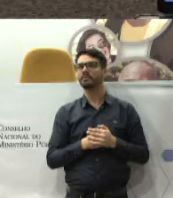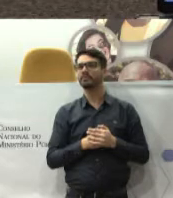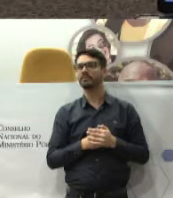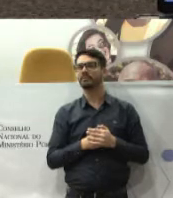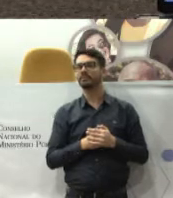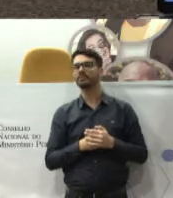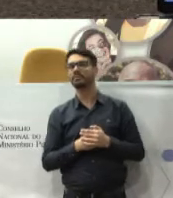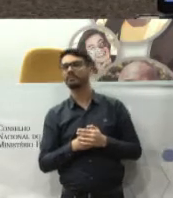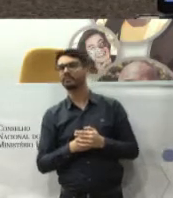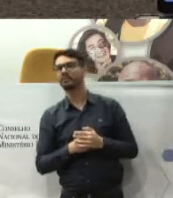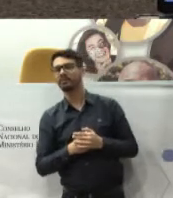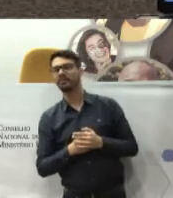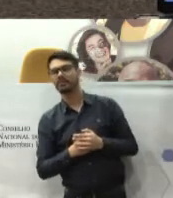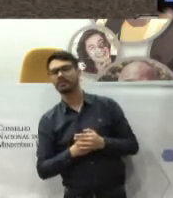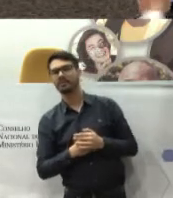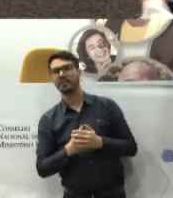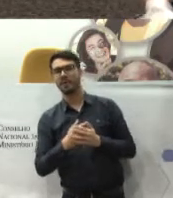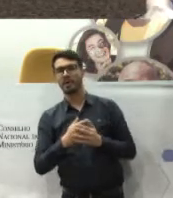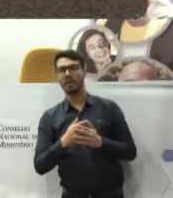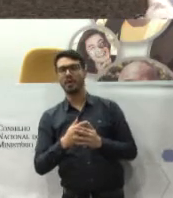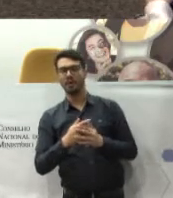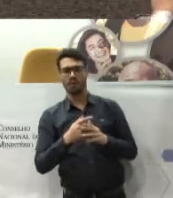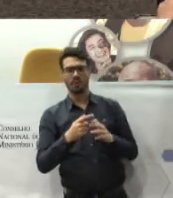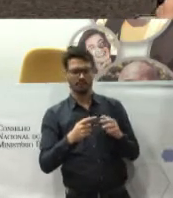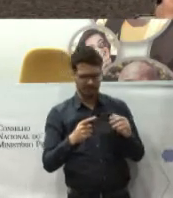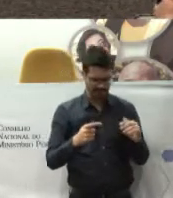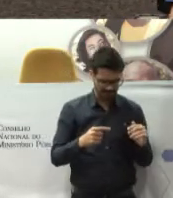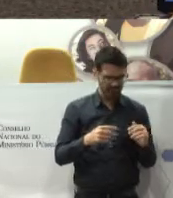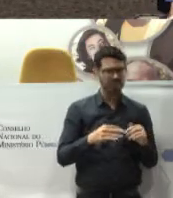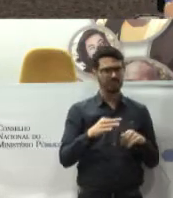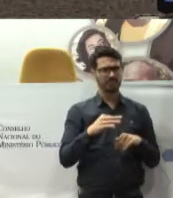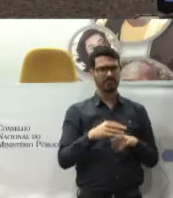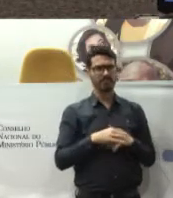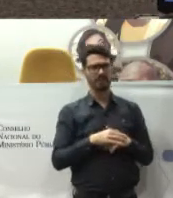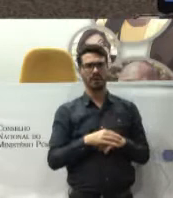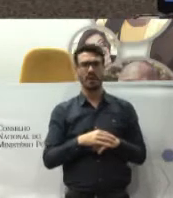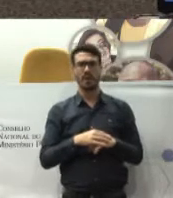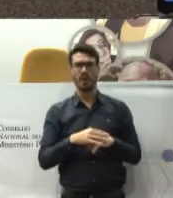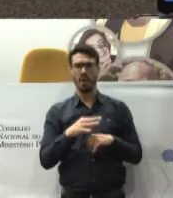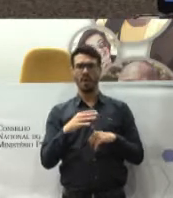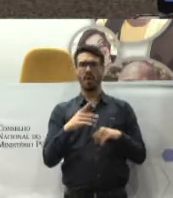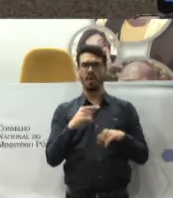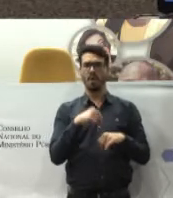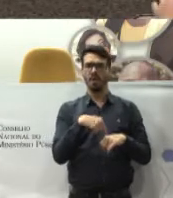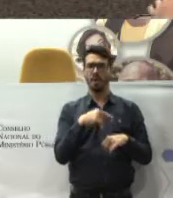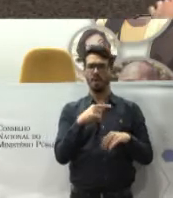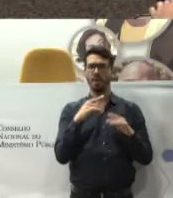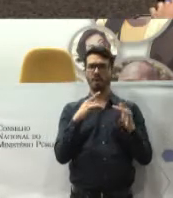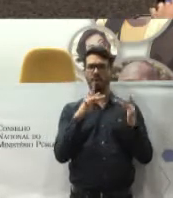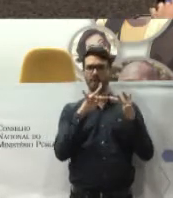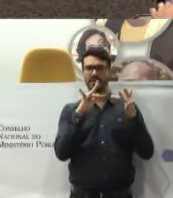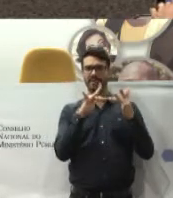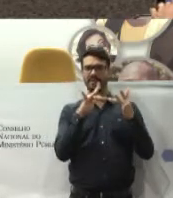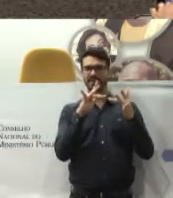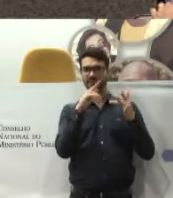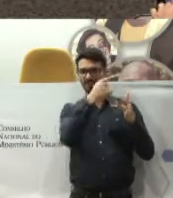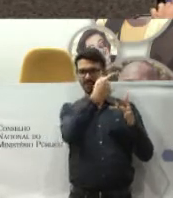Acho que é melhor voltar por aí. O meu contato para quem quiser saber mais alguma coisa, já que eu vou sair